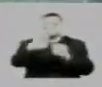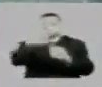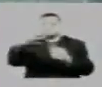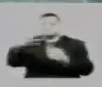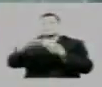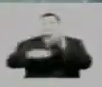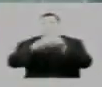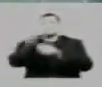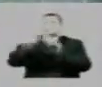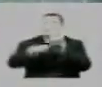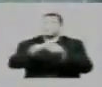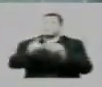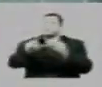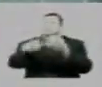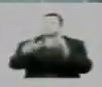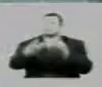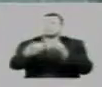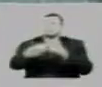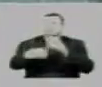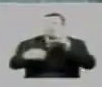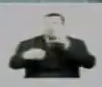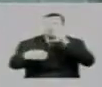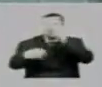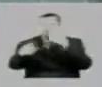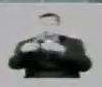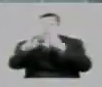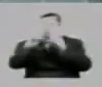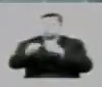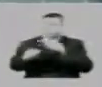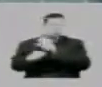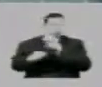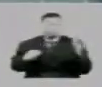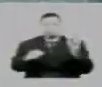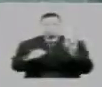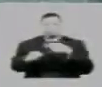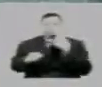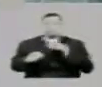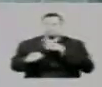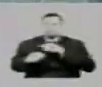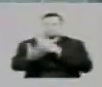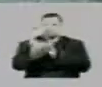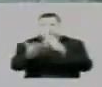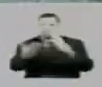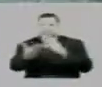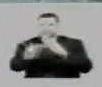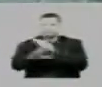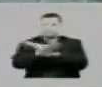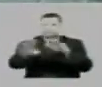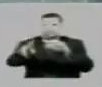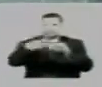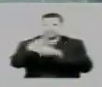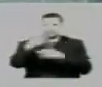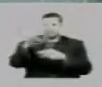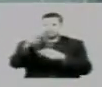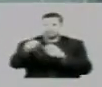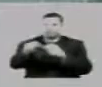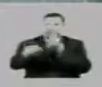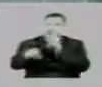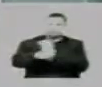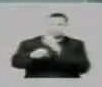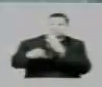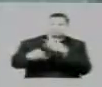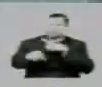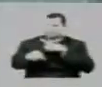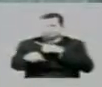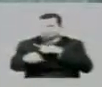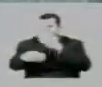24 meses? Mas o que é mais grave, porque eles podem dizer, não, nós vamos começar e terminar depois da Copa. Espera aí,